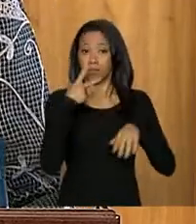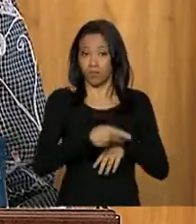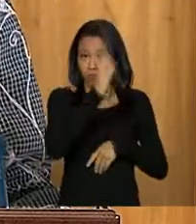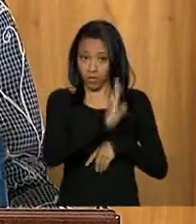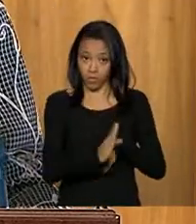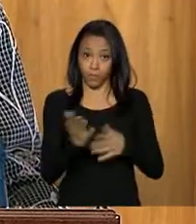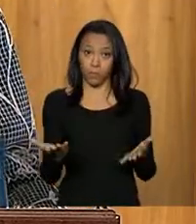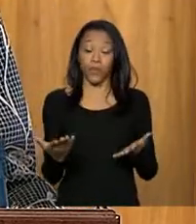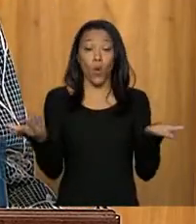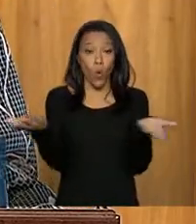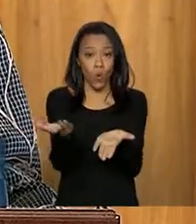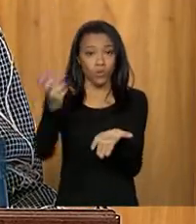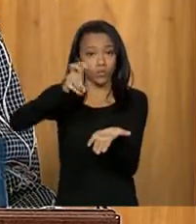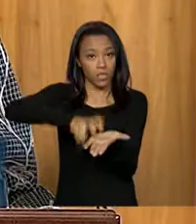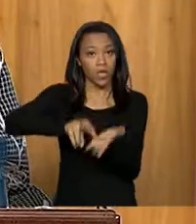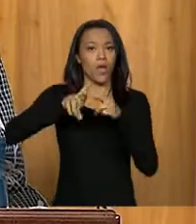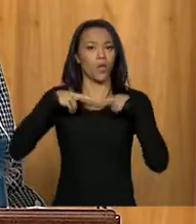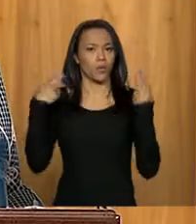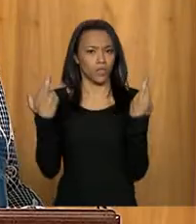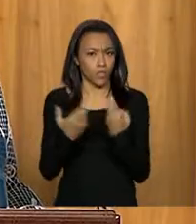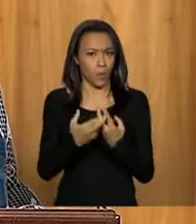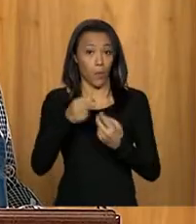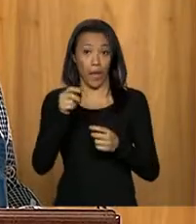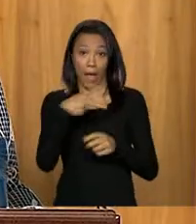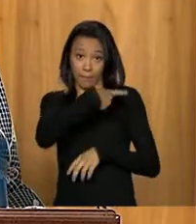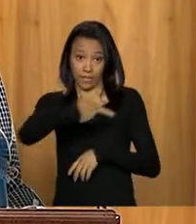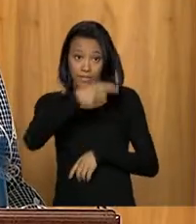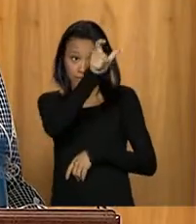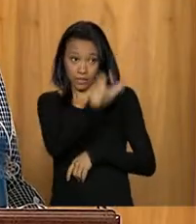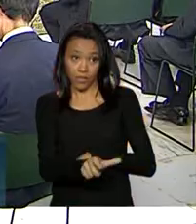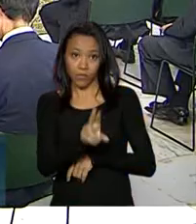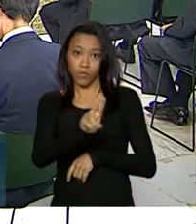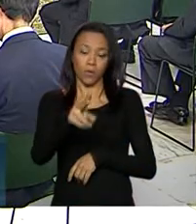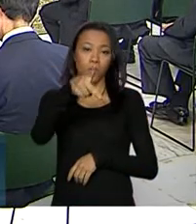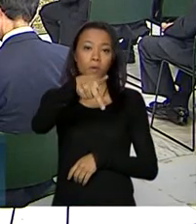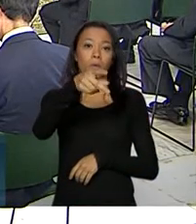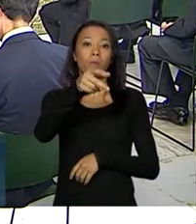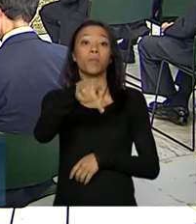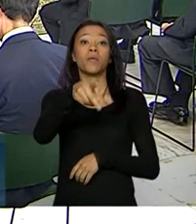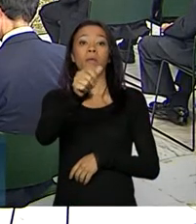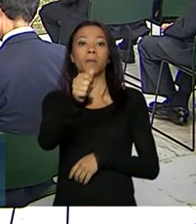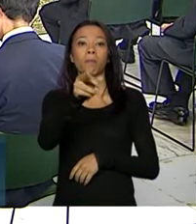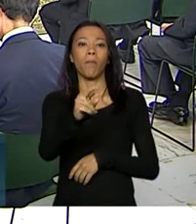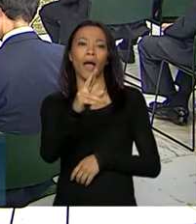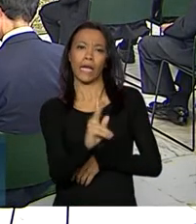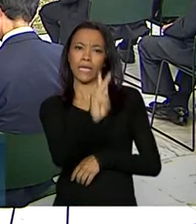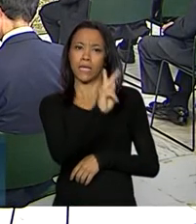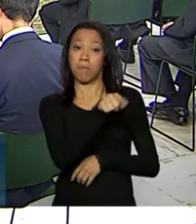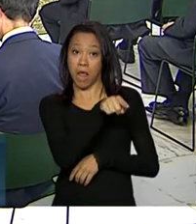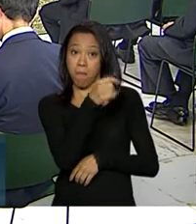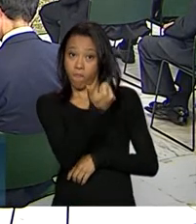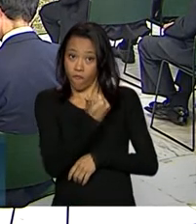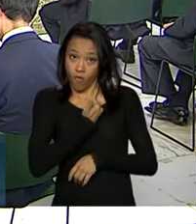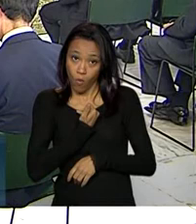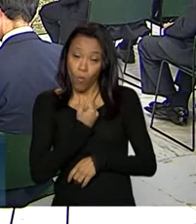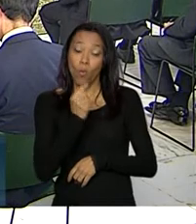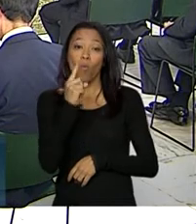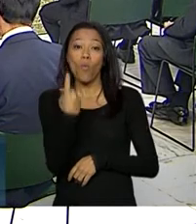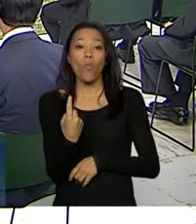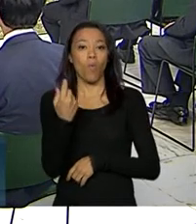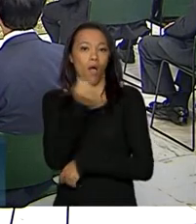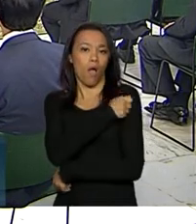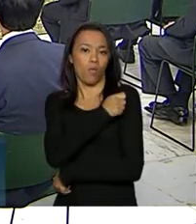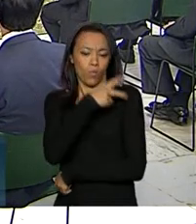da manhã, a presidente Park me contou que um estudante brasileiro fez